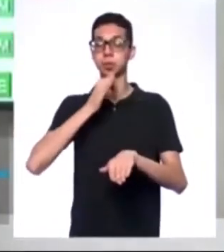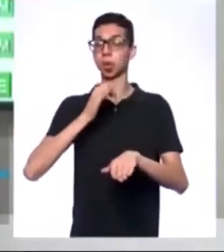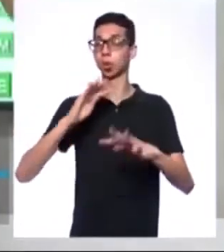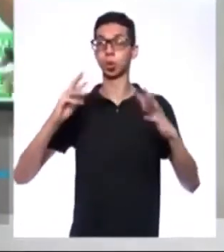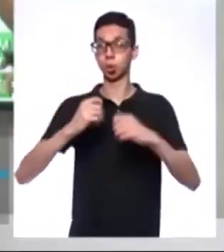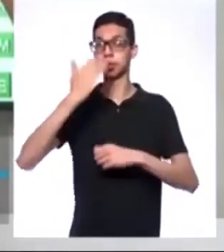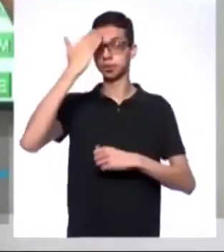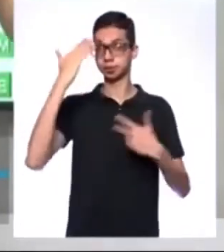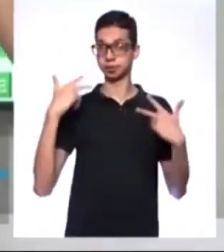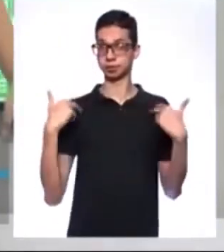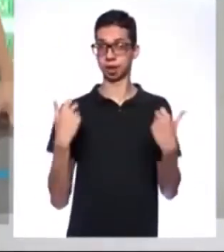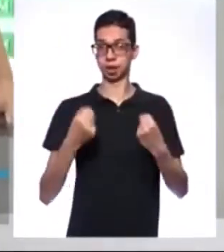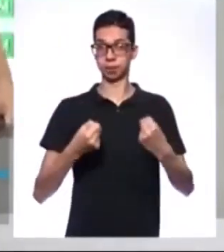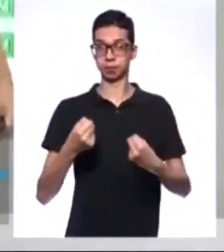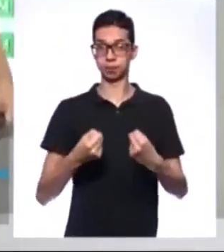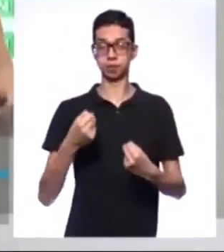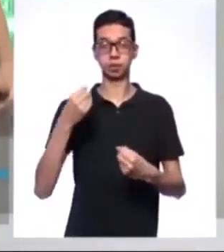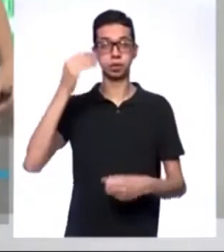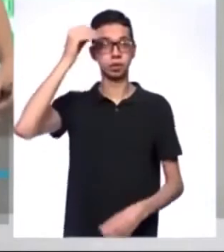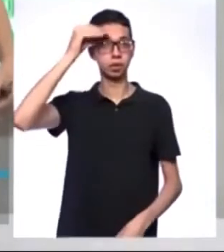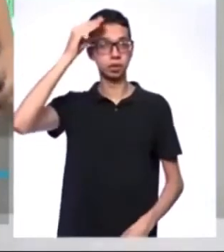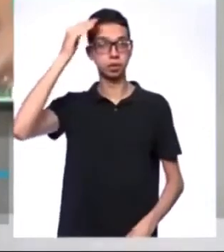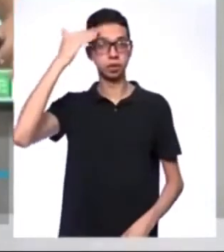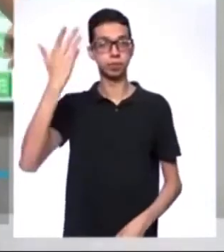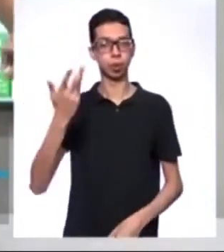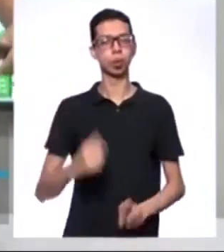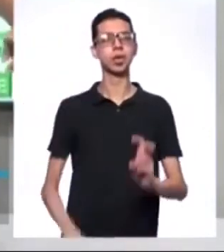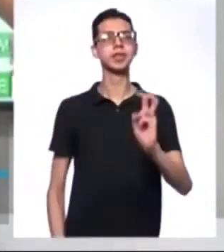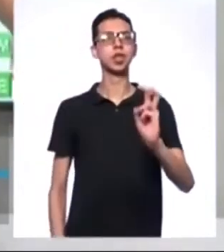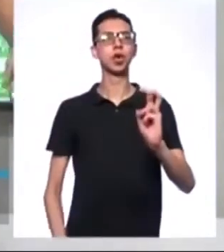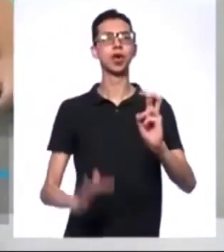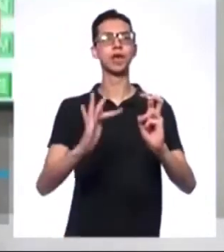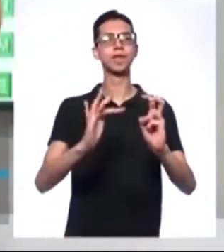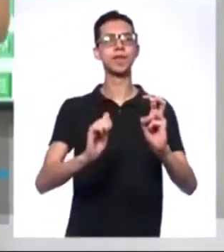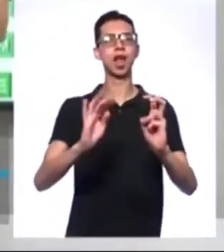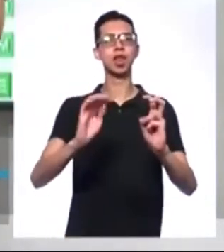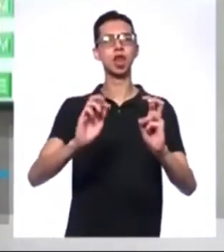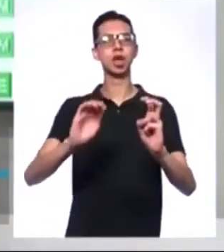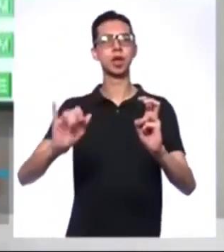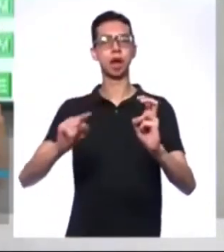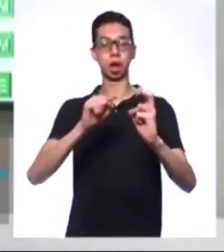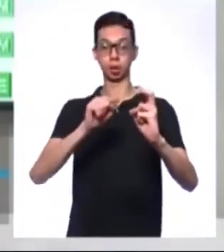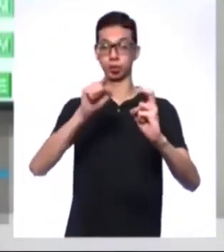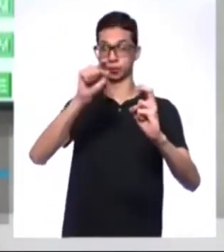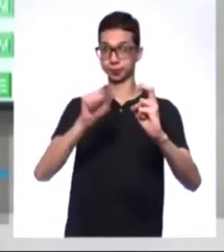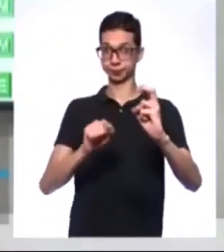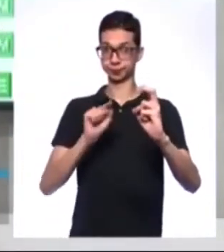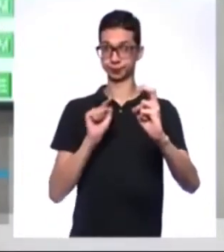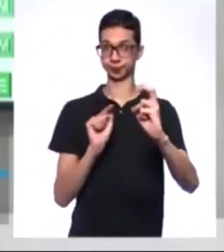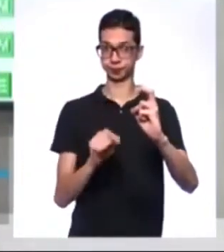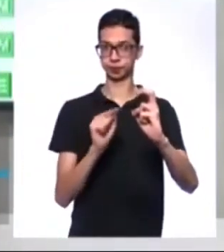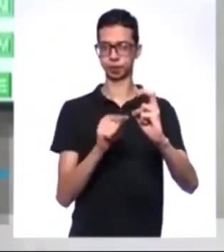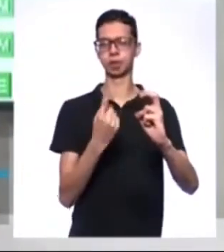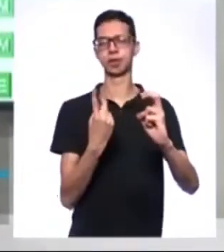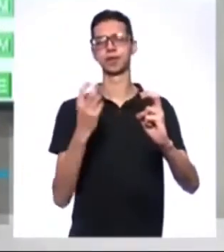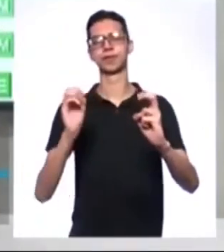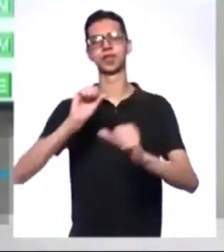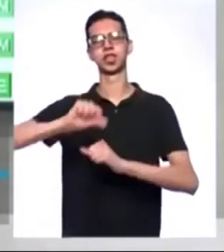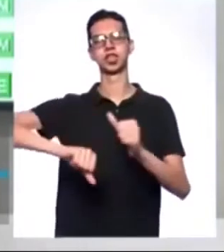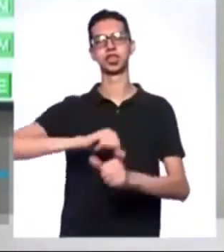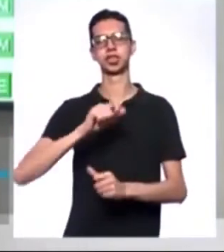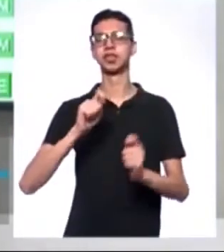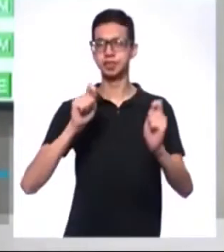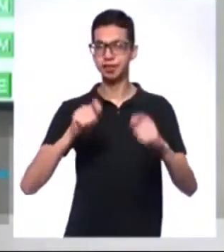pode dirigir são 5 fatorial 5 fatorial que dá 120 trocas não é